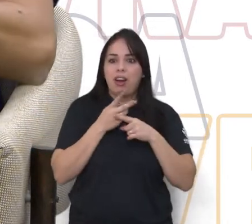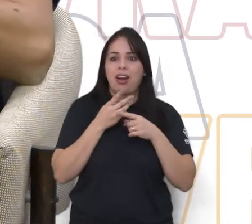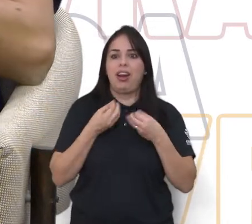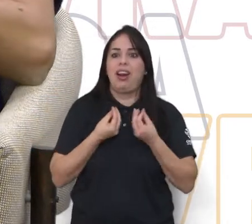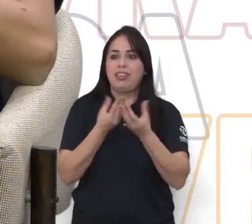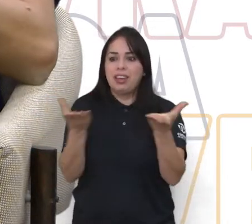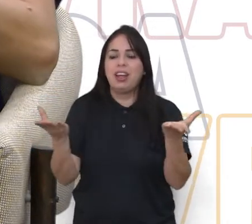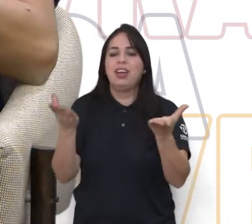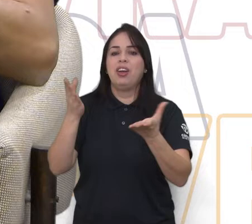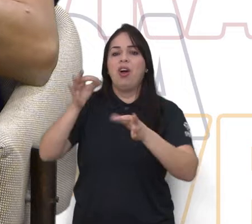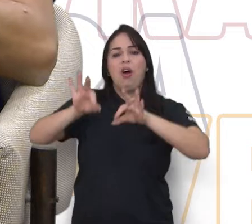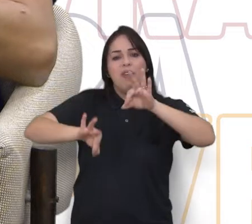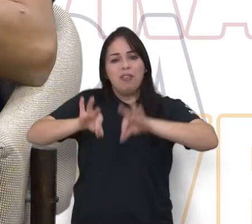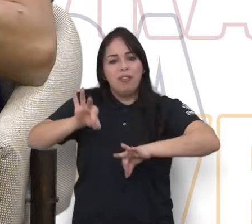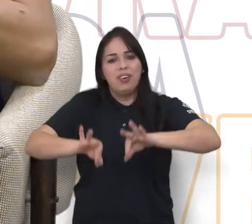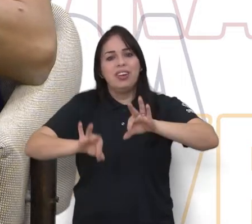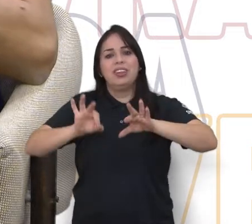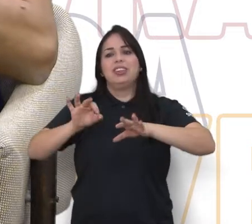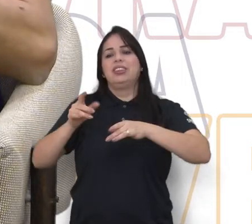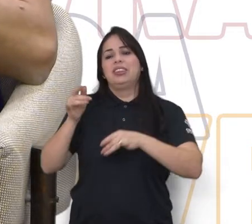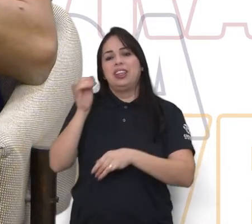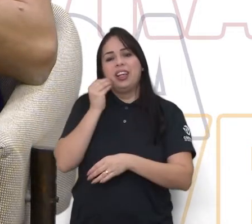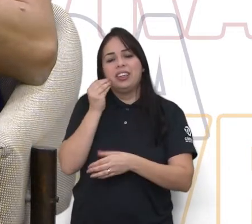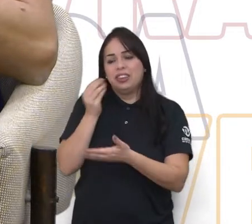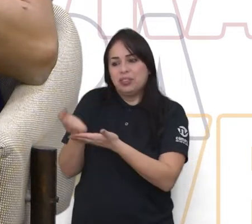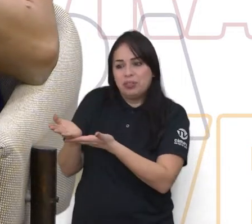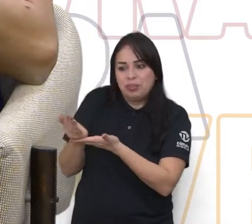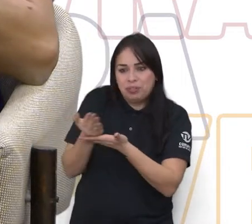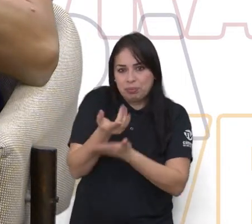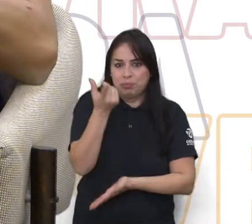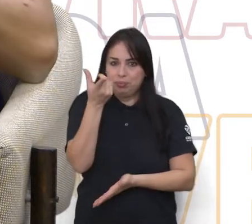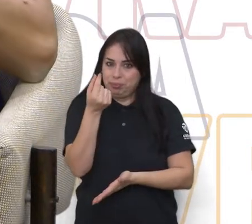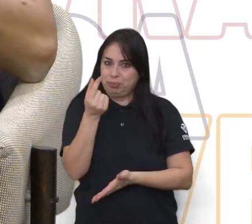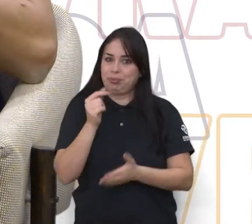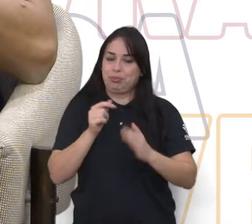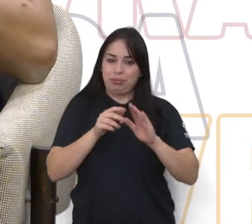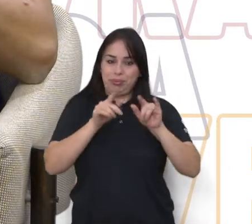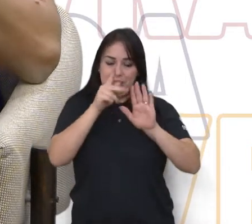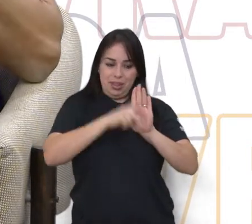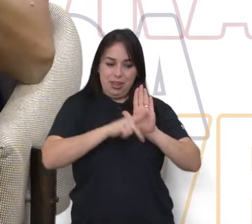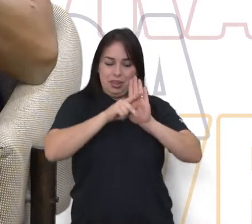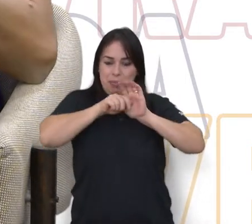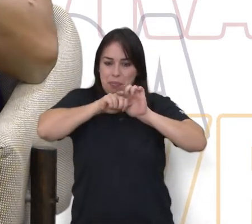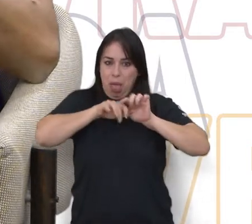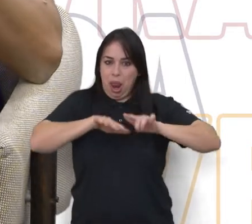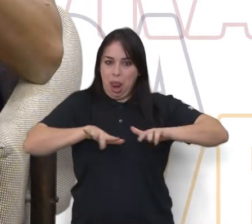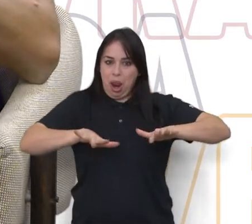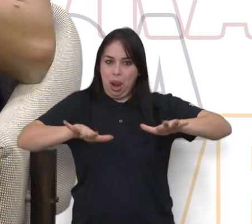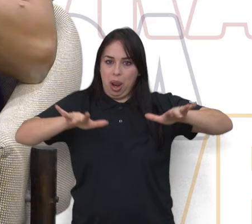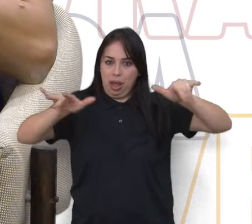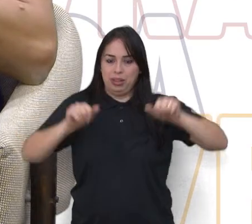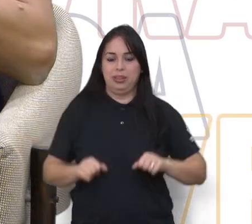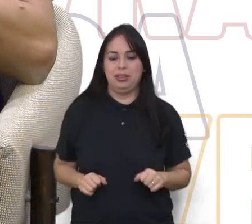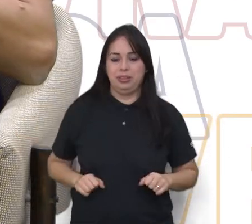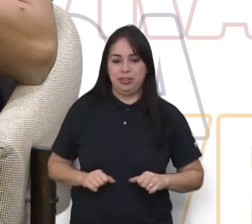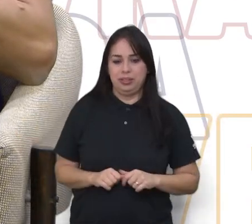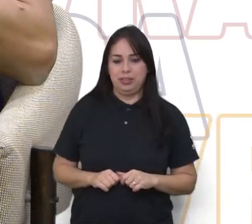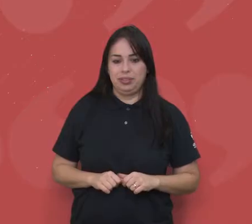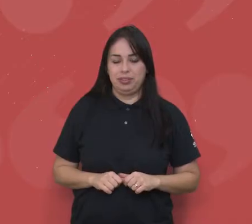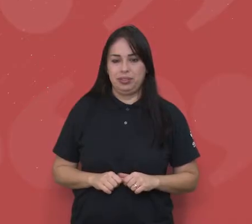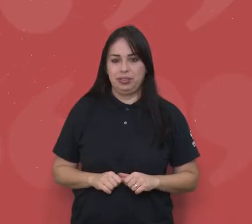mais oficinas, captando recursos e expandindo o projeto para São José e até outras cidades